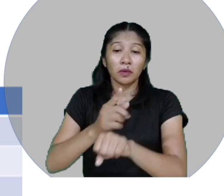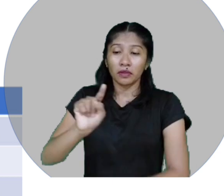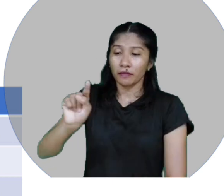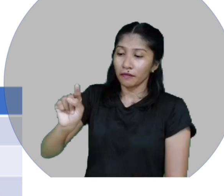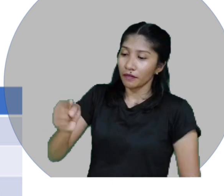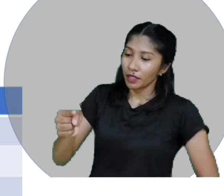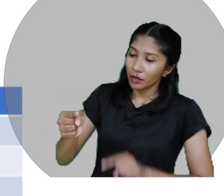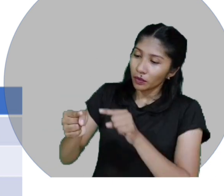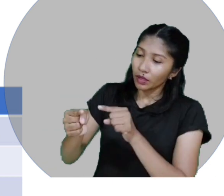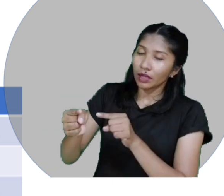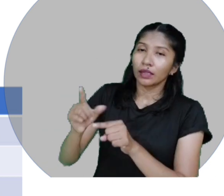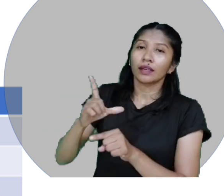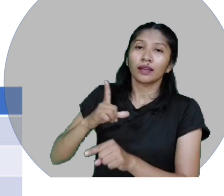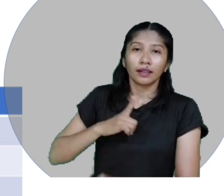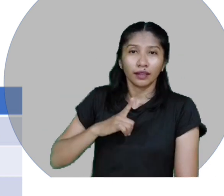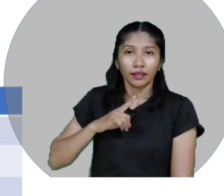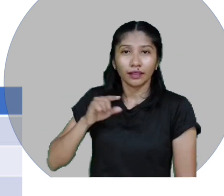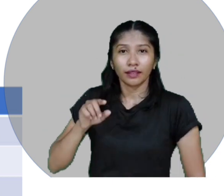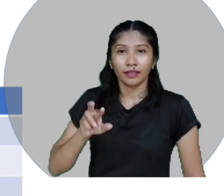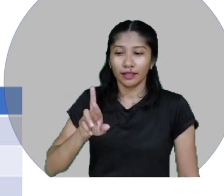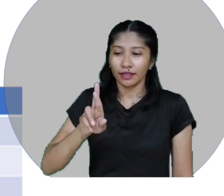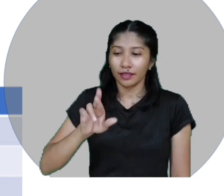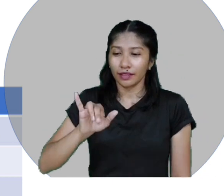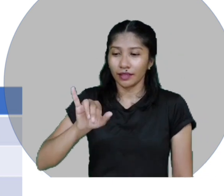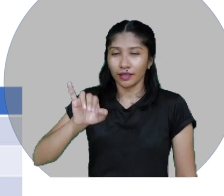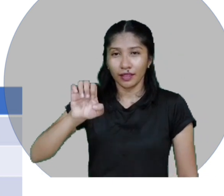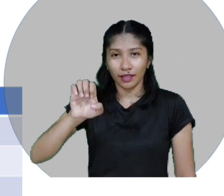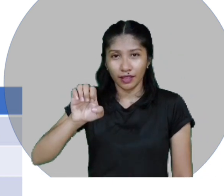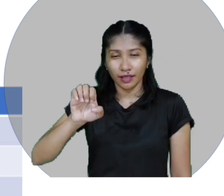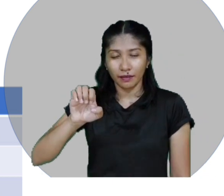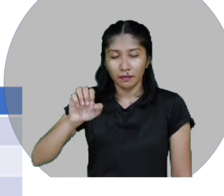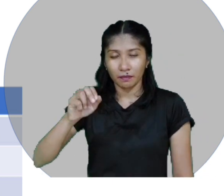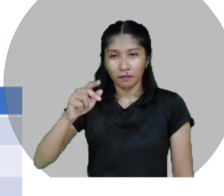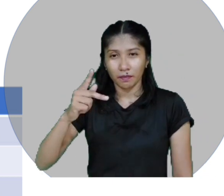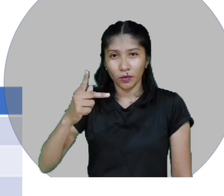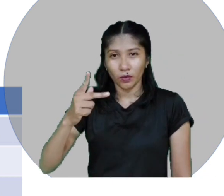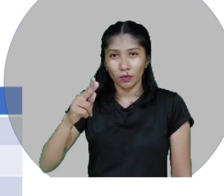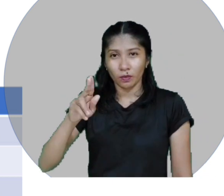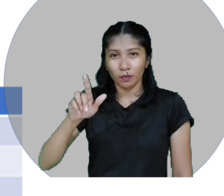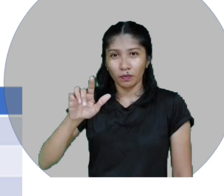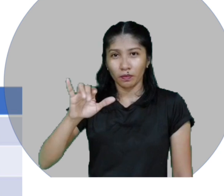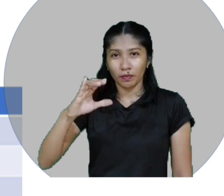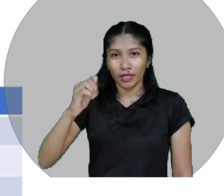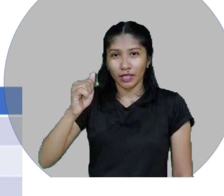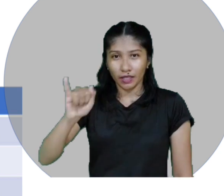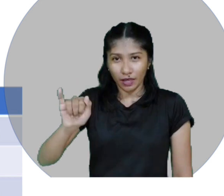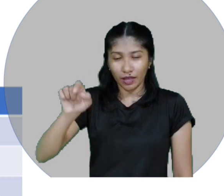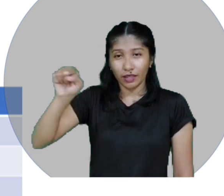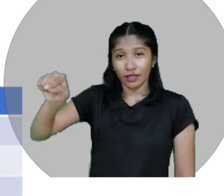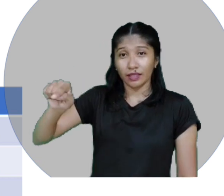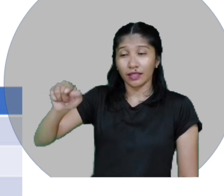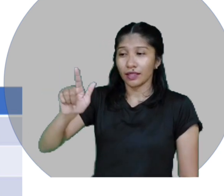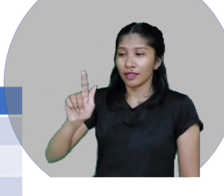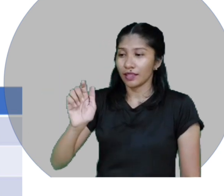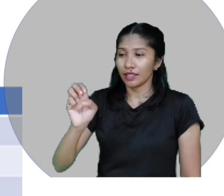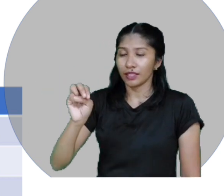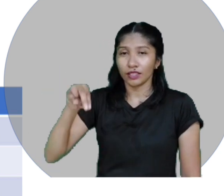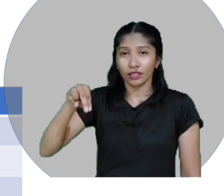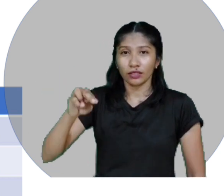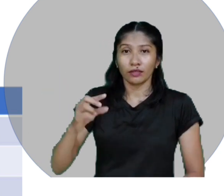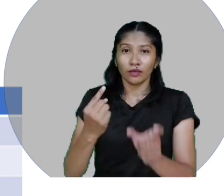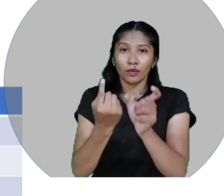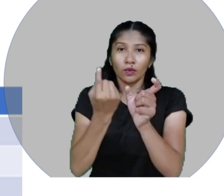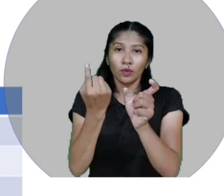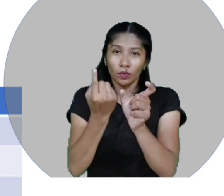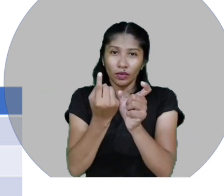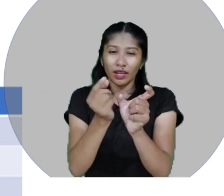encontramos rei publicae. Este rei é exatamente o genitivo singular e